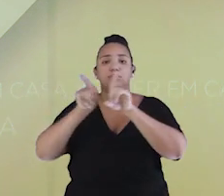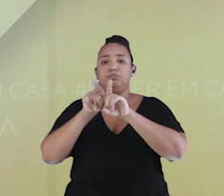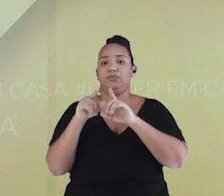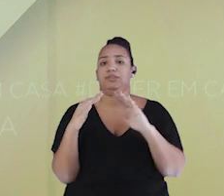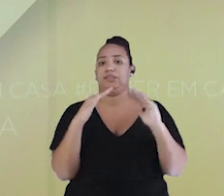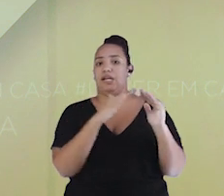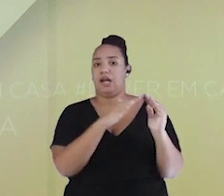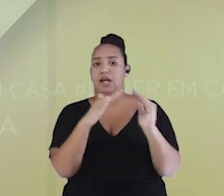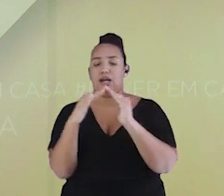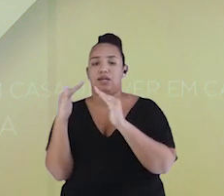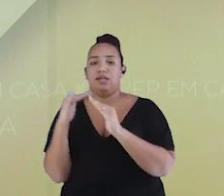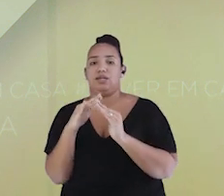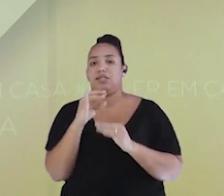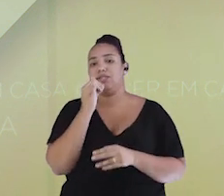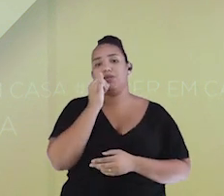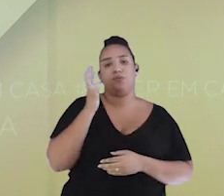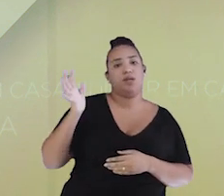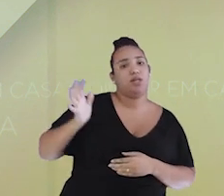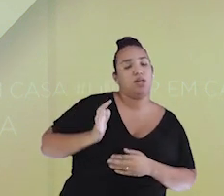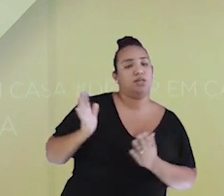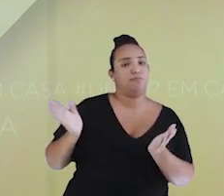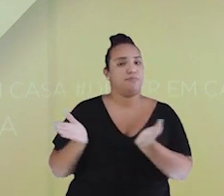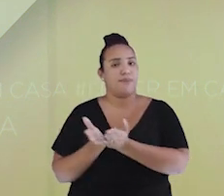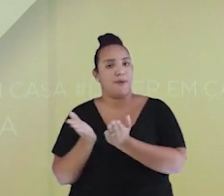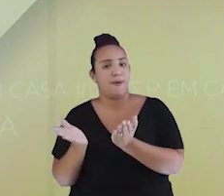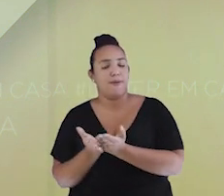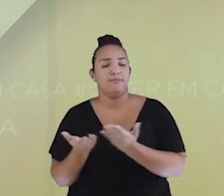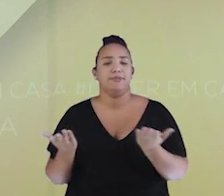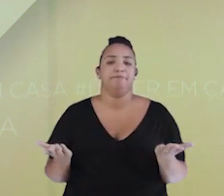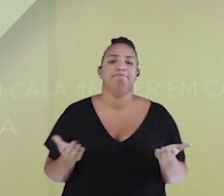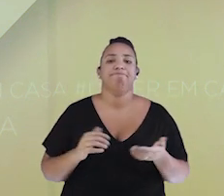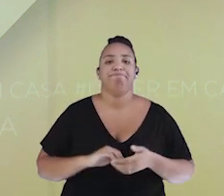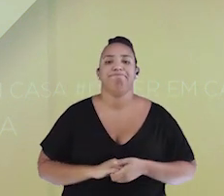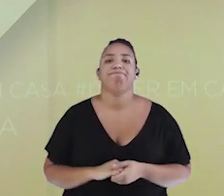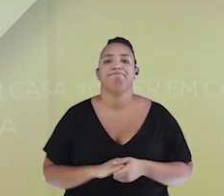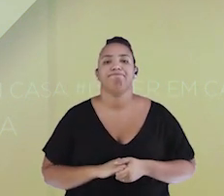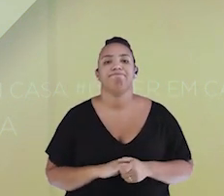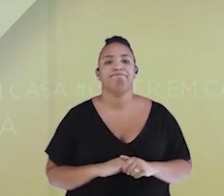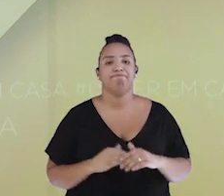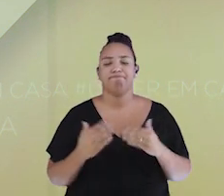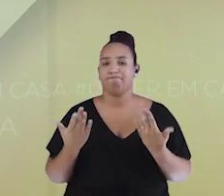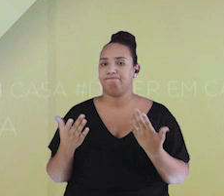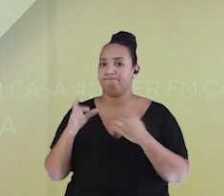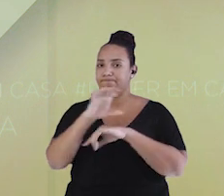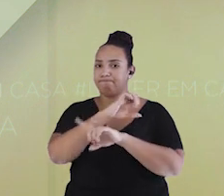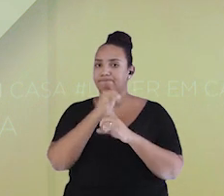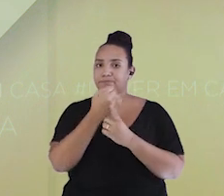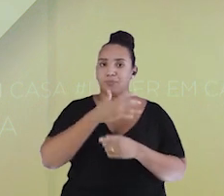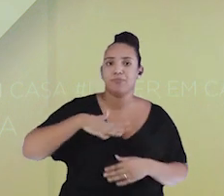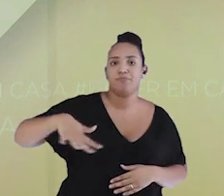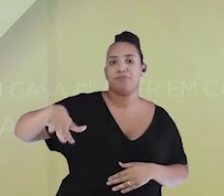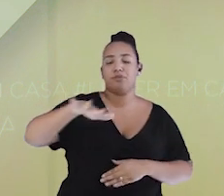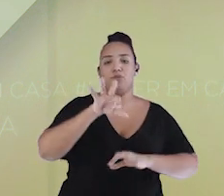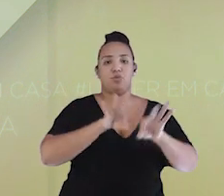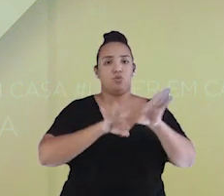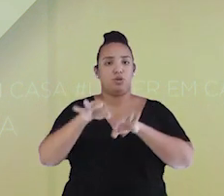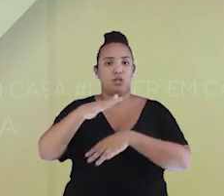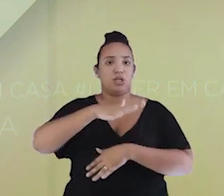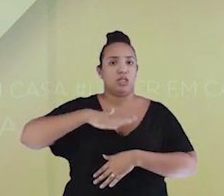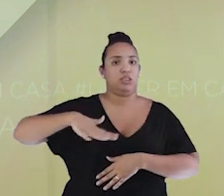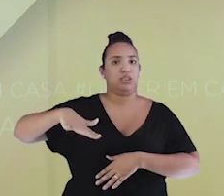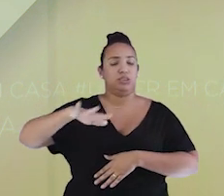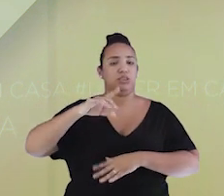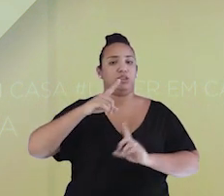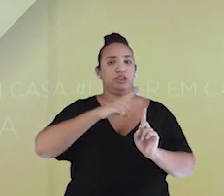aos deuses, casas para diferentes classes econômicas e por aí vai. A sociedade,